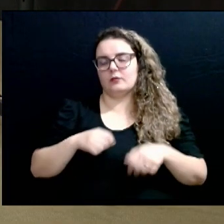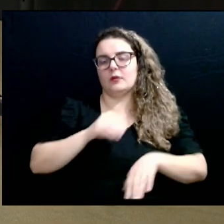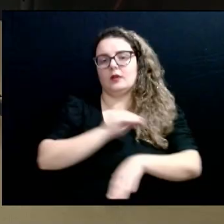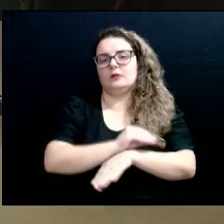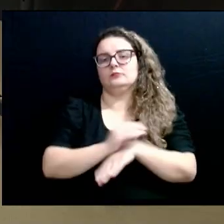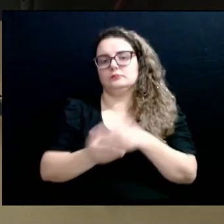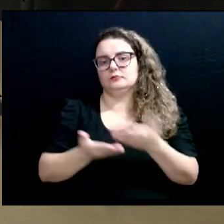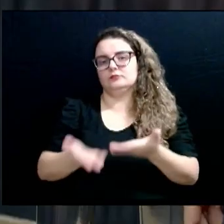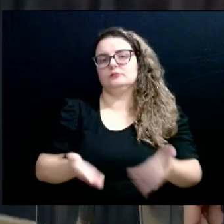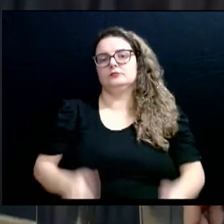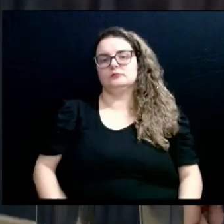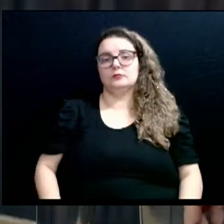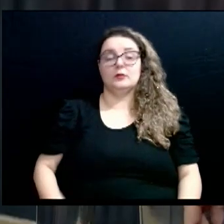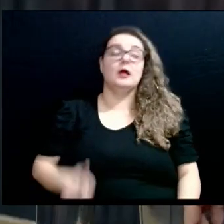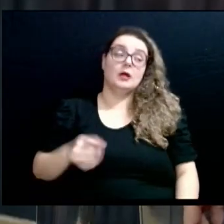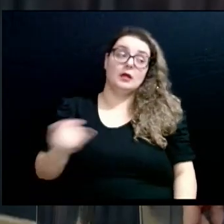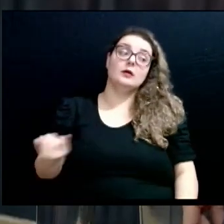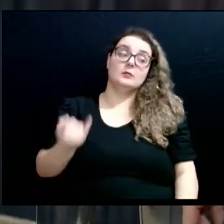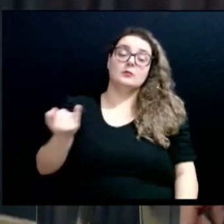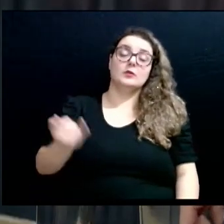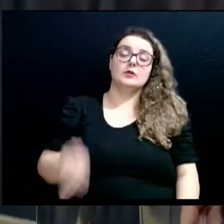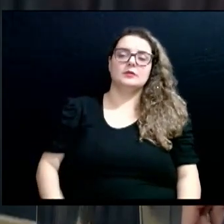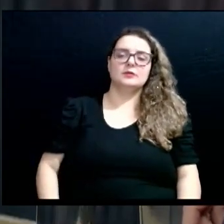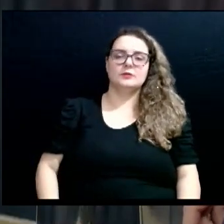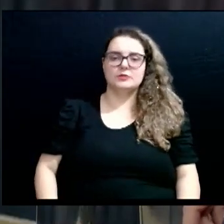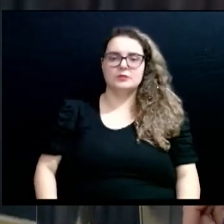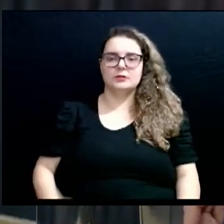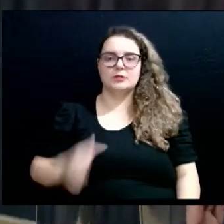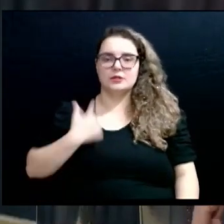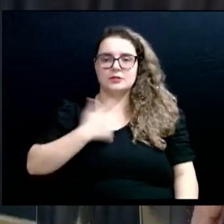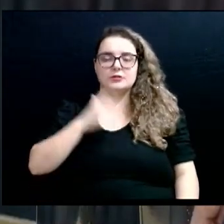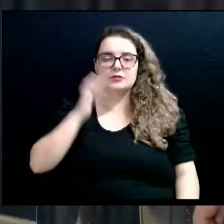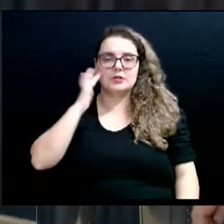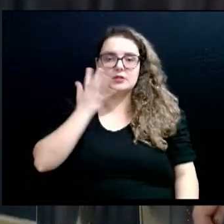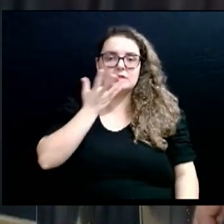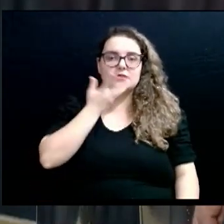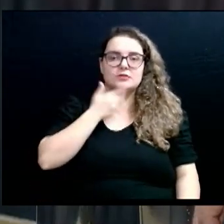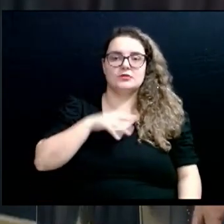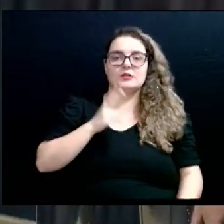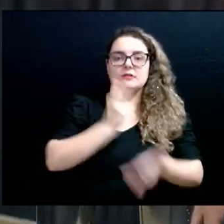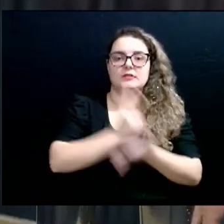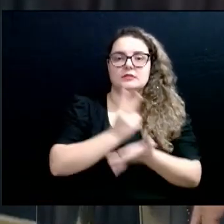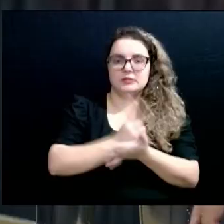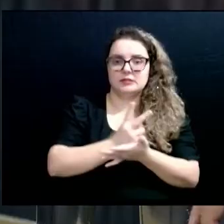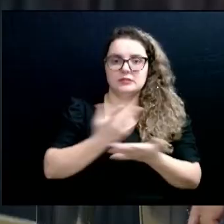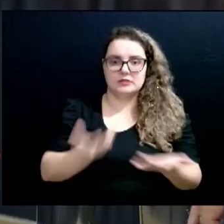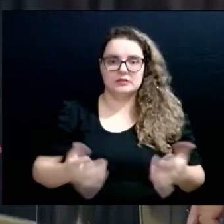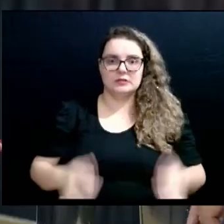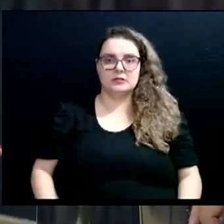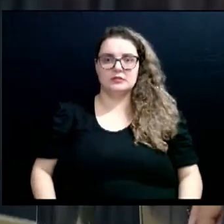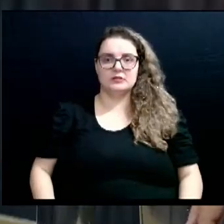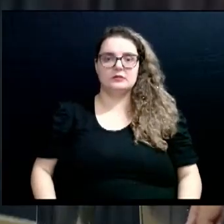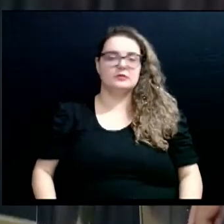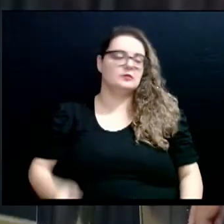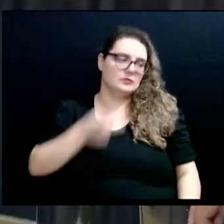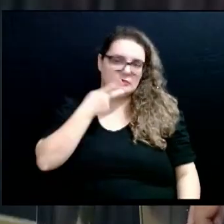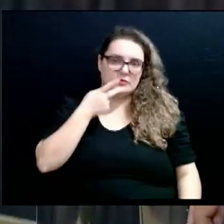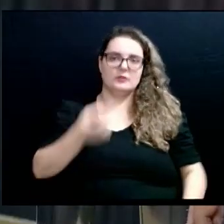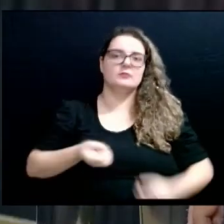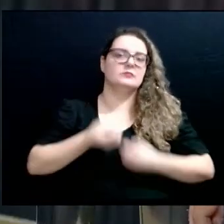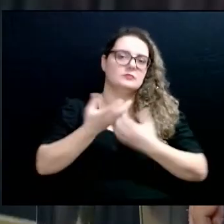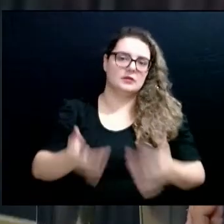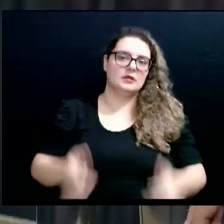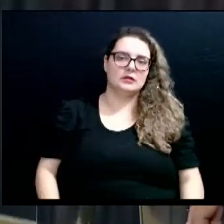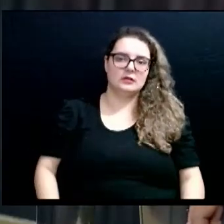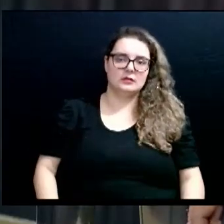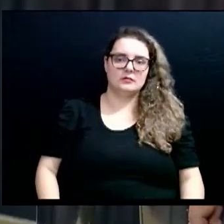É interessante. A gente acha que a criança sempre fala e põe pra fora, né? Aham. Mas na prática